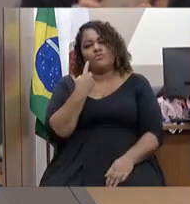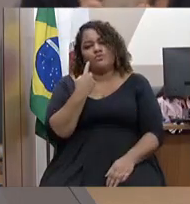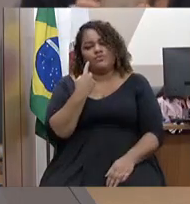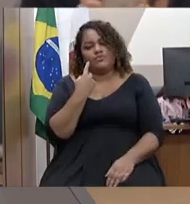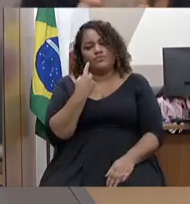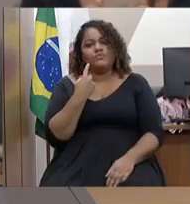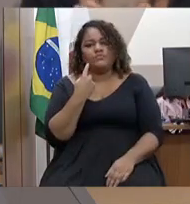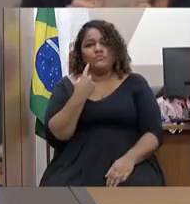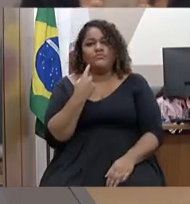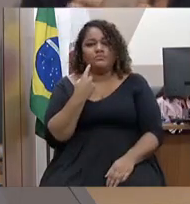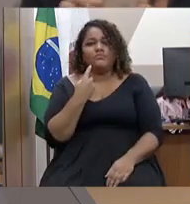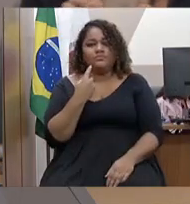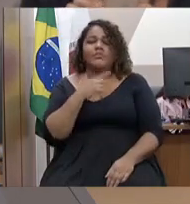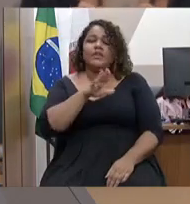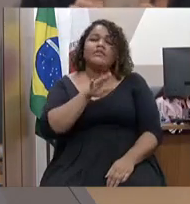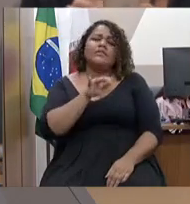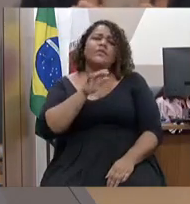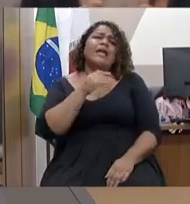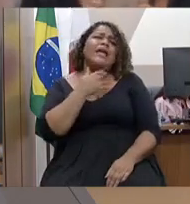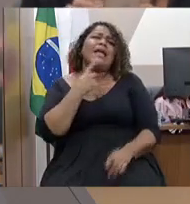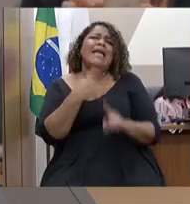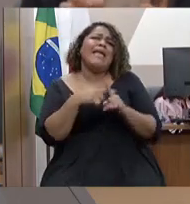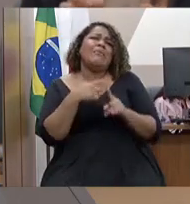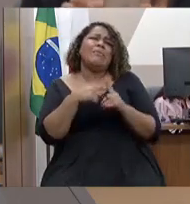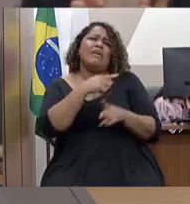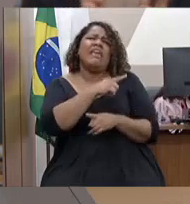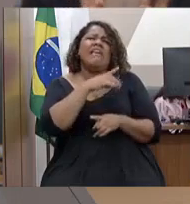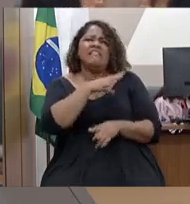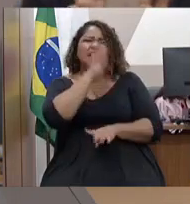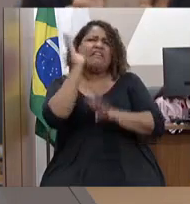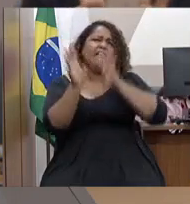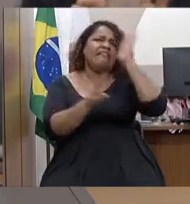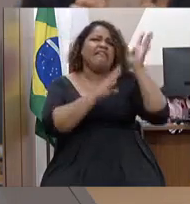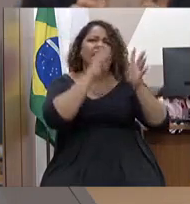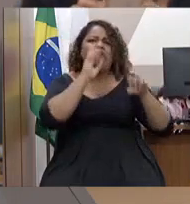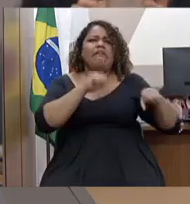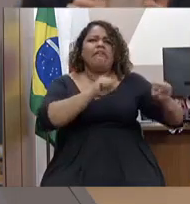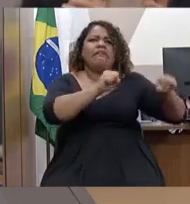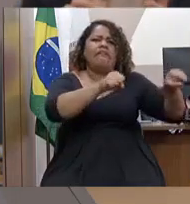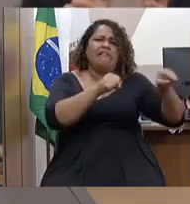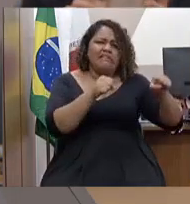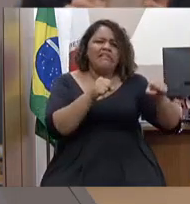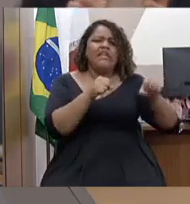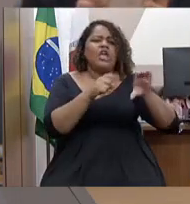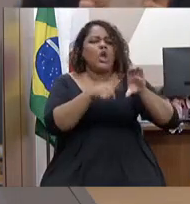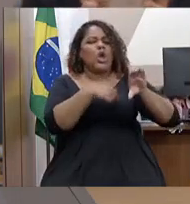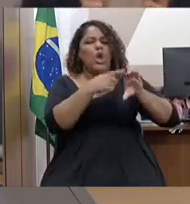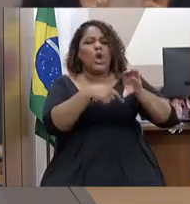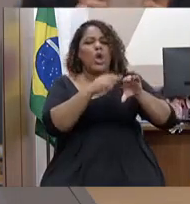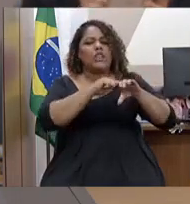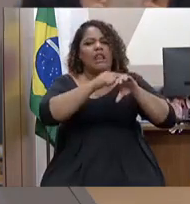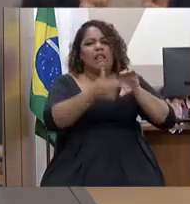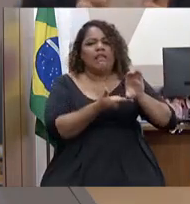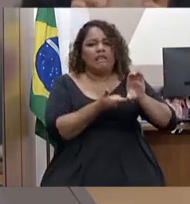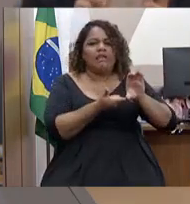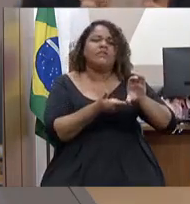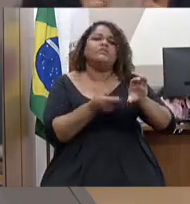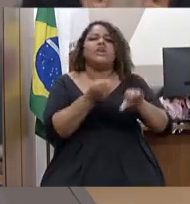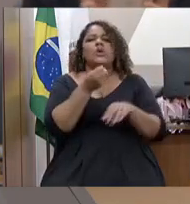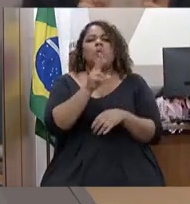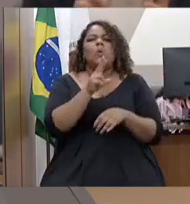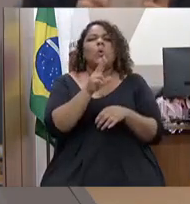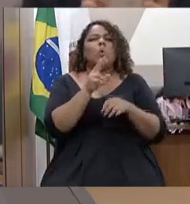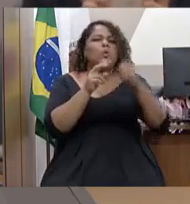é sempre colocada Ah não porque o motoboy anda muito depressa tem pneu careca anda de noite não tem cuidado em rádio sinal